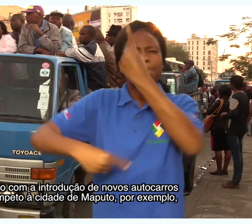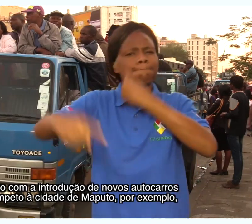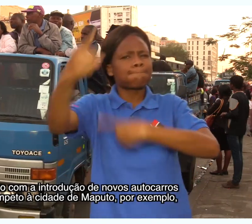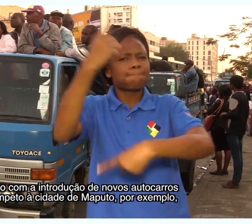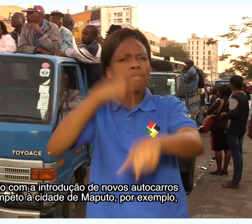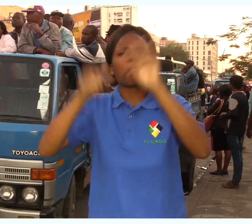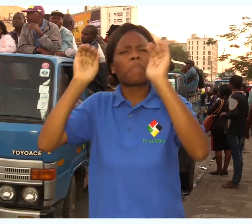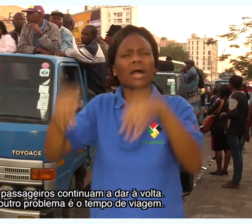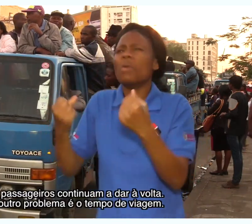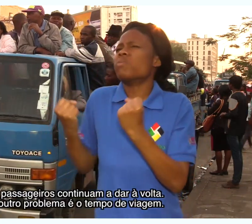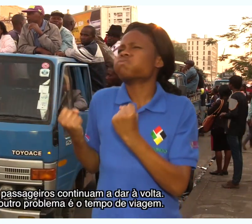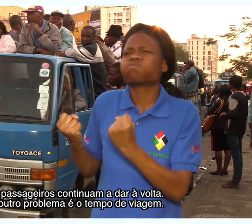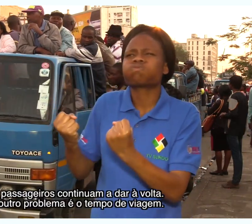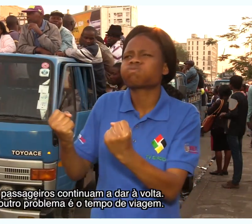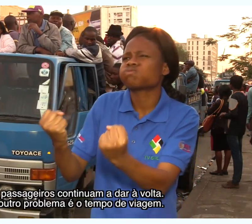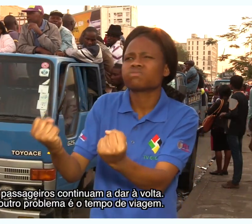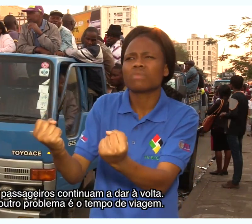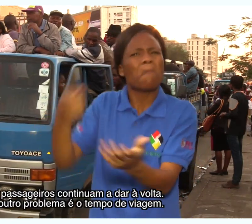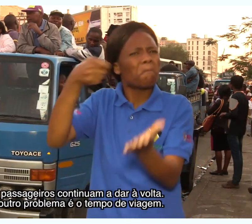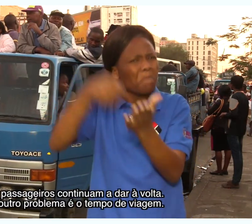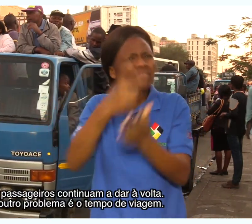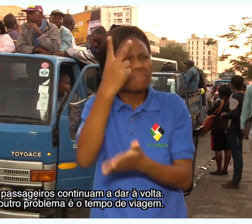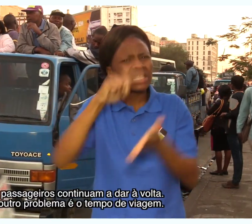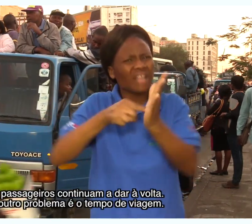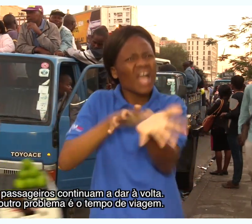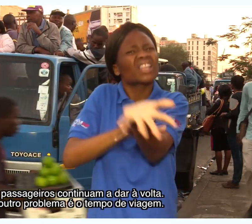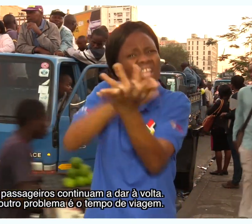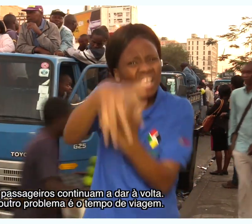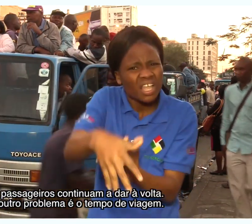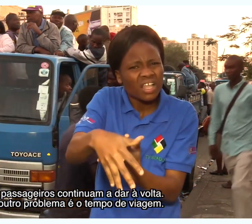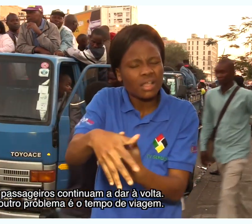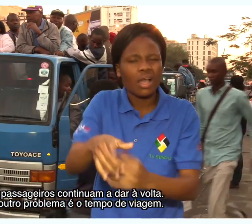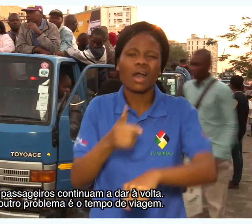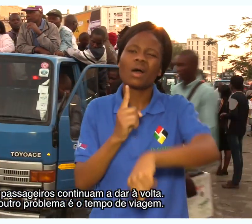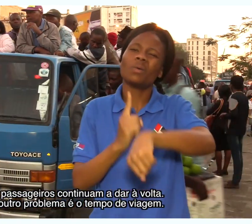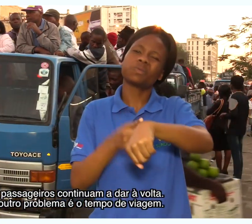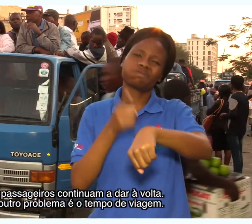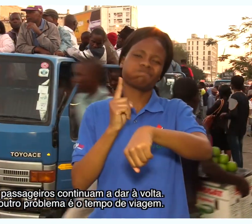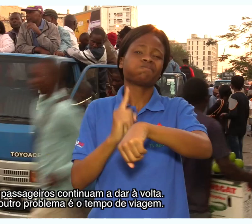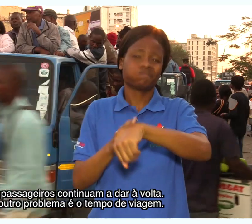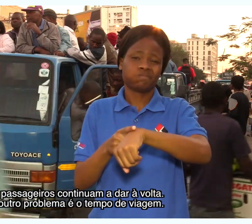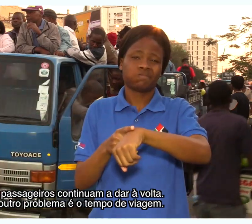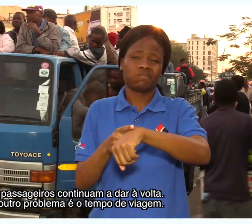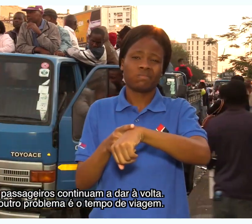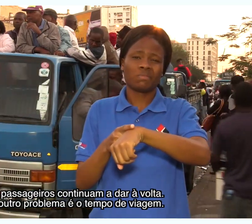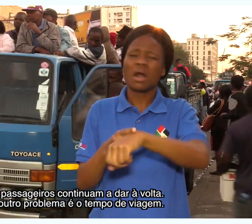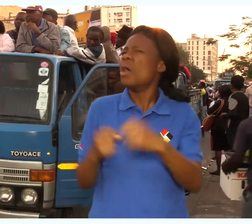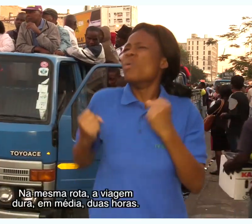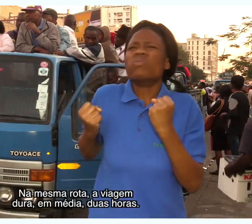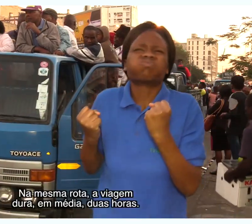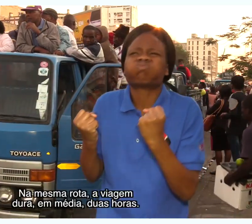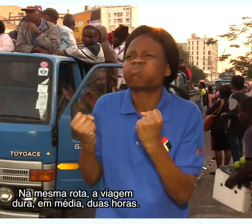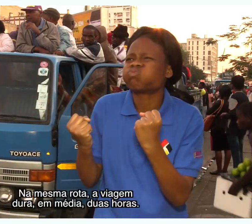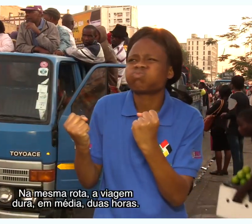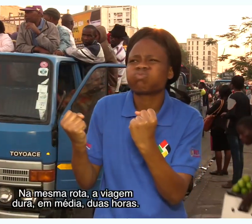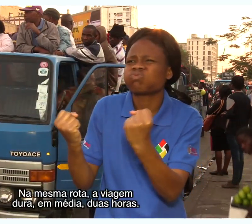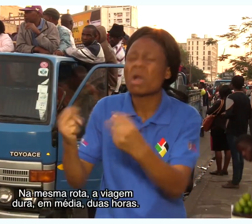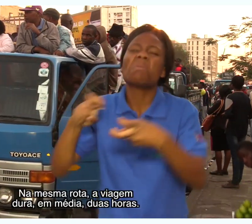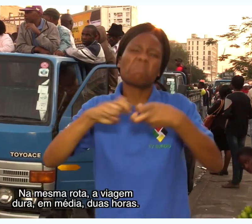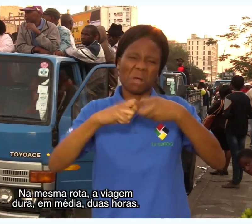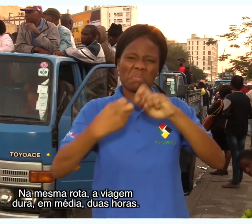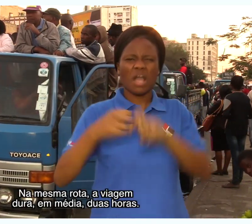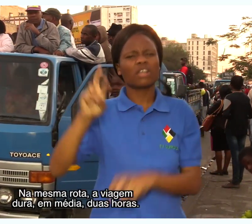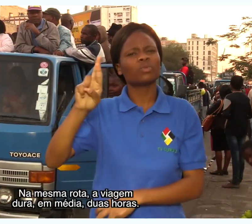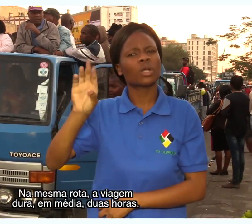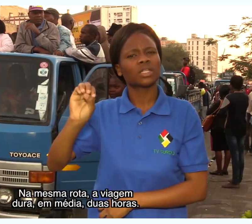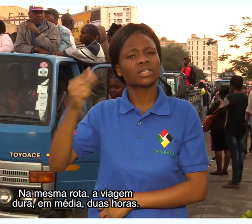Maputo, por exemplo, os passageiros continuam a dar a volta. O outro problema é o tempo de viagem. Na mesma rota,